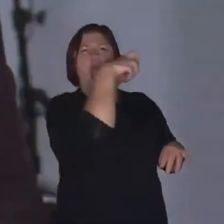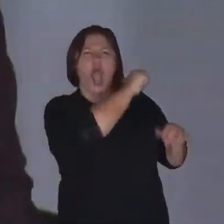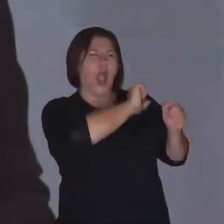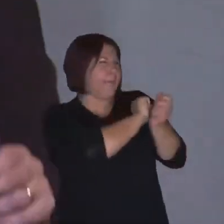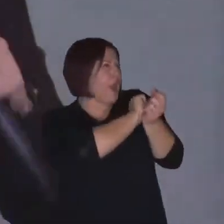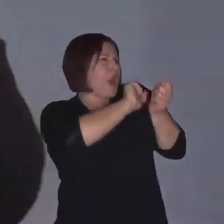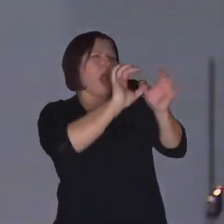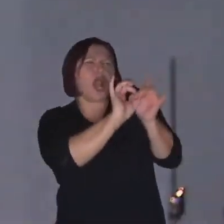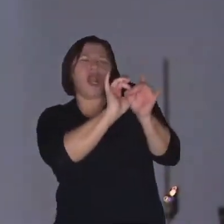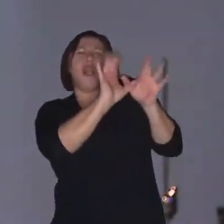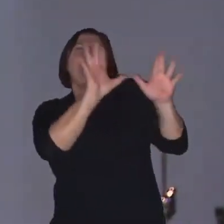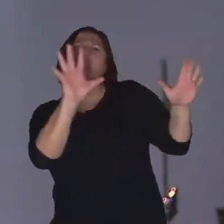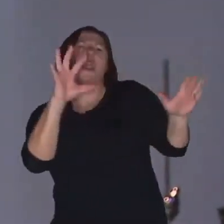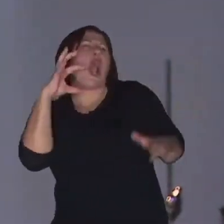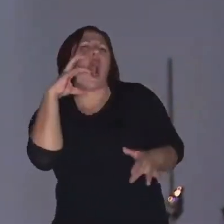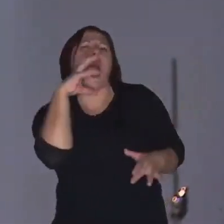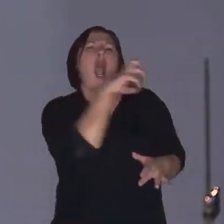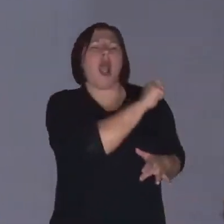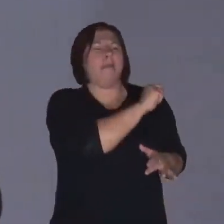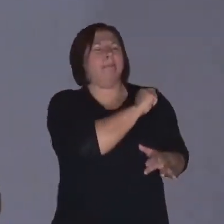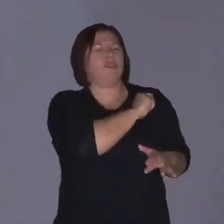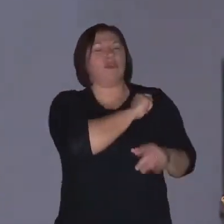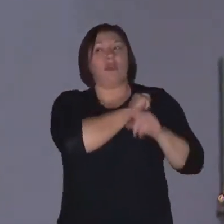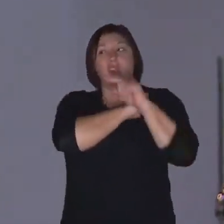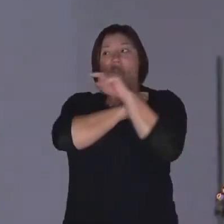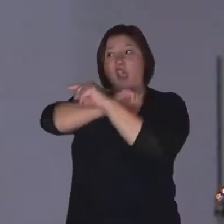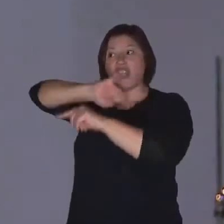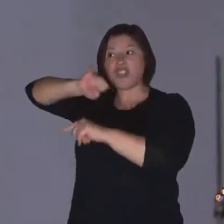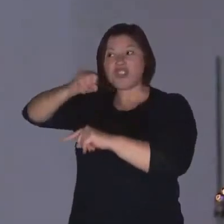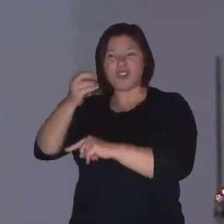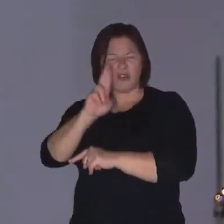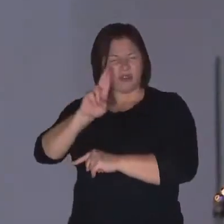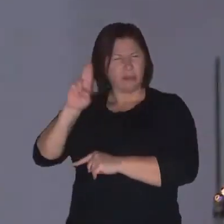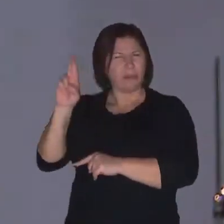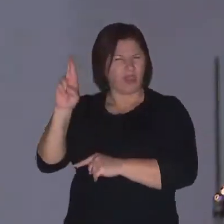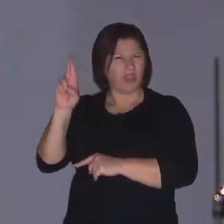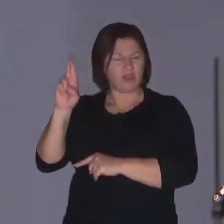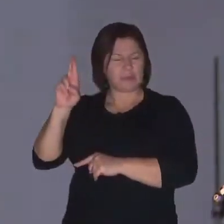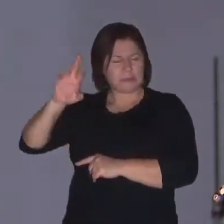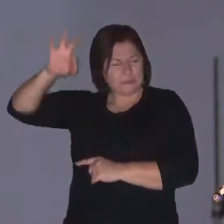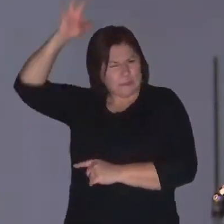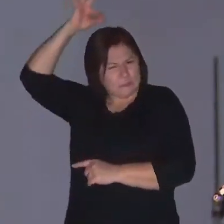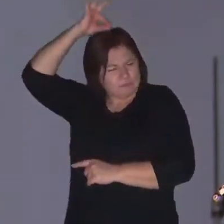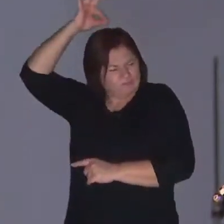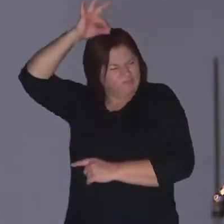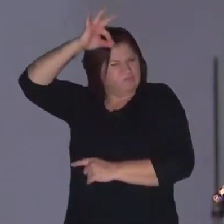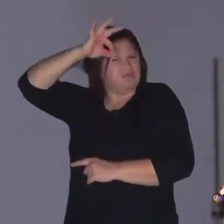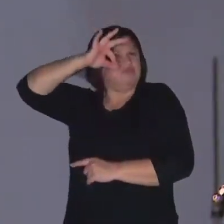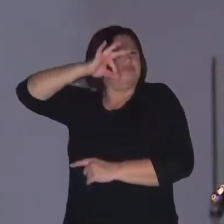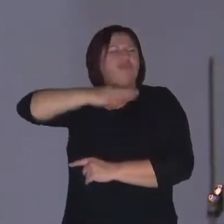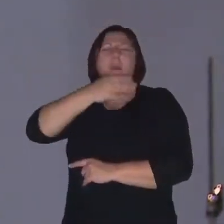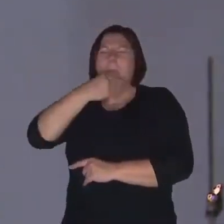Ferreira? Porque ele poderia muito bem ficar na dele. Mas quem é profeta em Israel, é profeta em qualquer lugar.